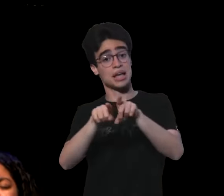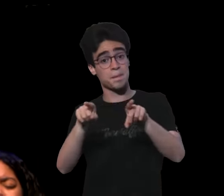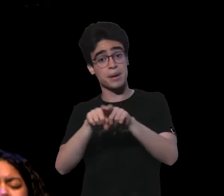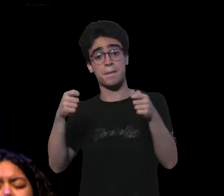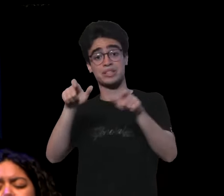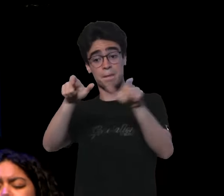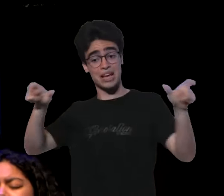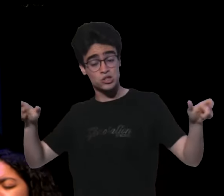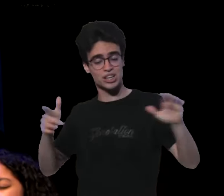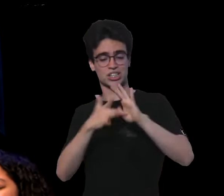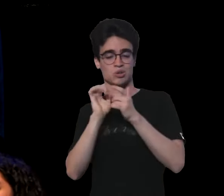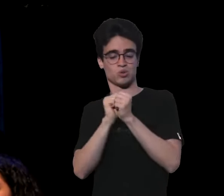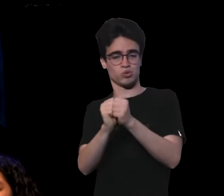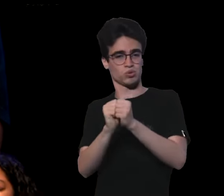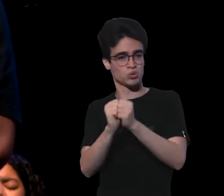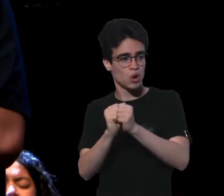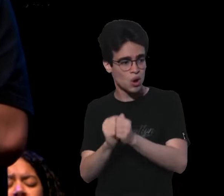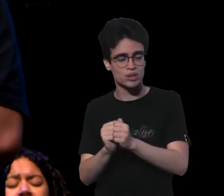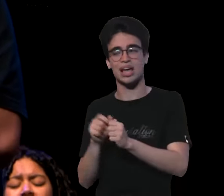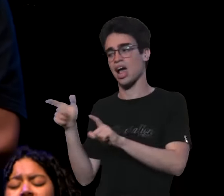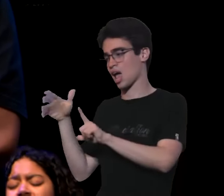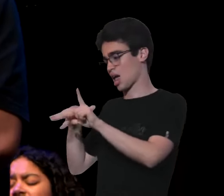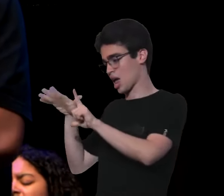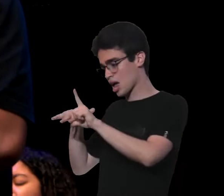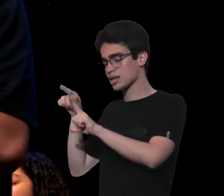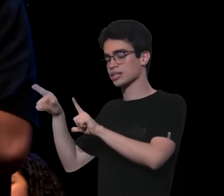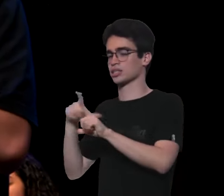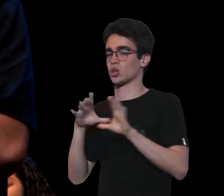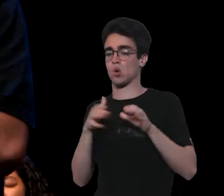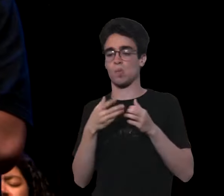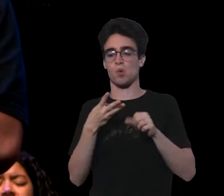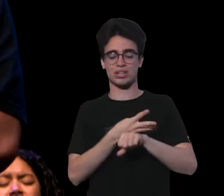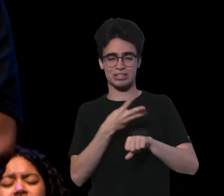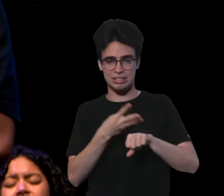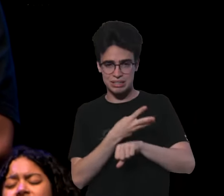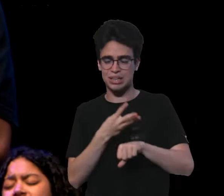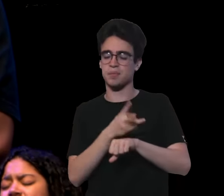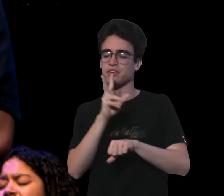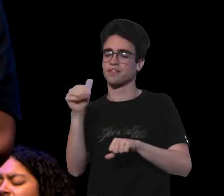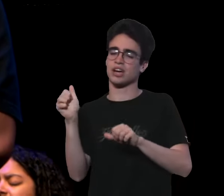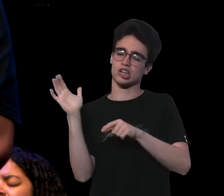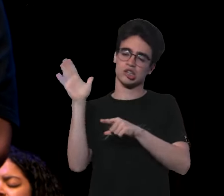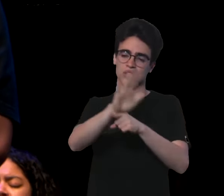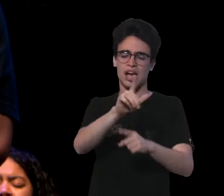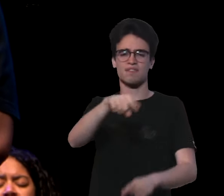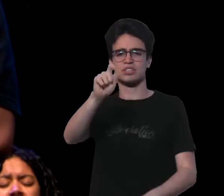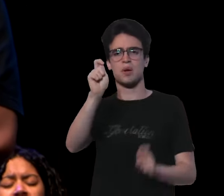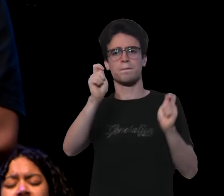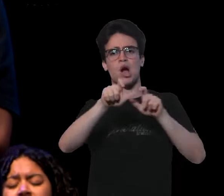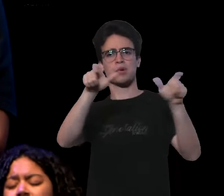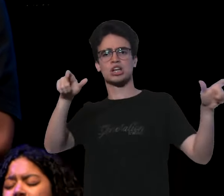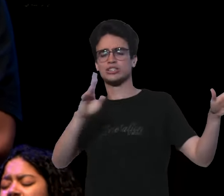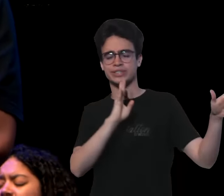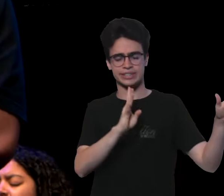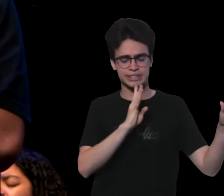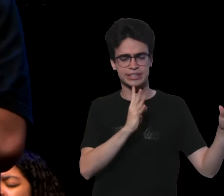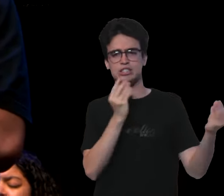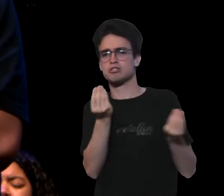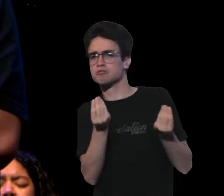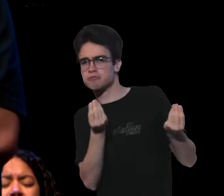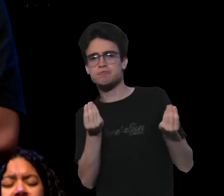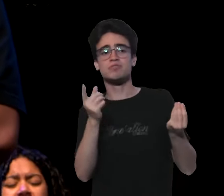Jesus. E quando você entrar nesse QR Code, você vai cair num grupo aqui de igreja que a gente vai te fazer conhecer mais de Deus e mais das pessoas que andam aqui, para